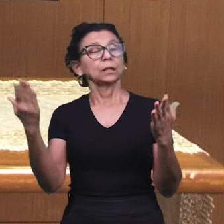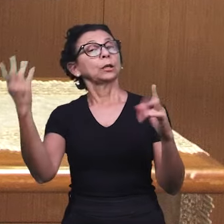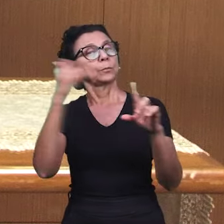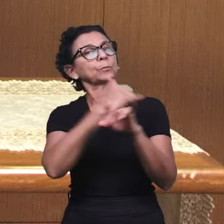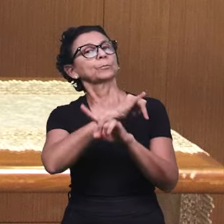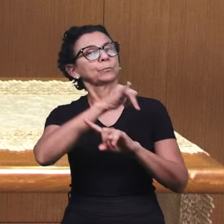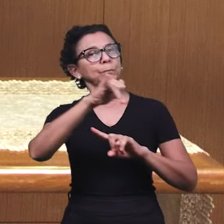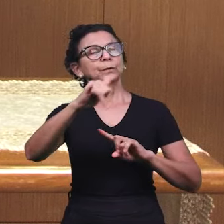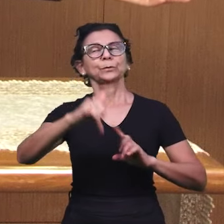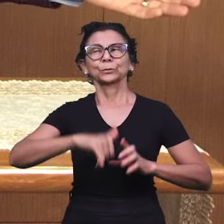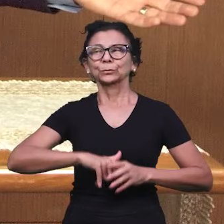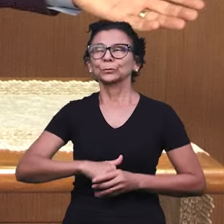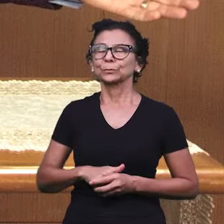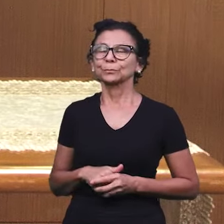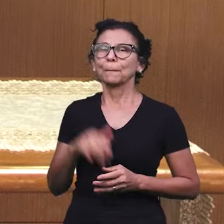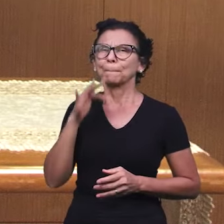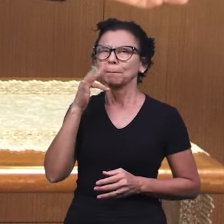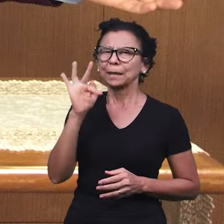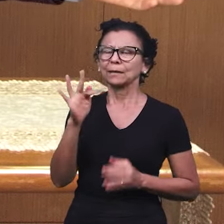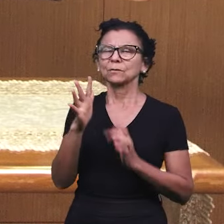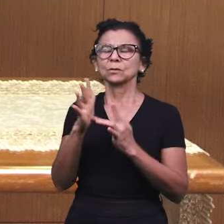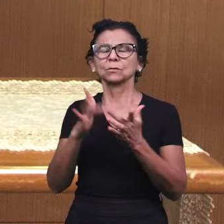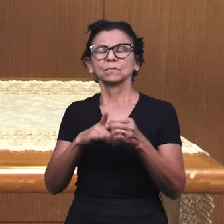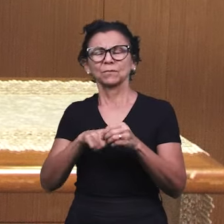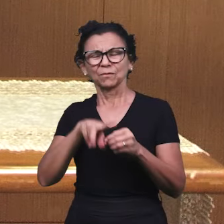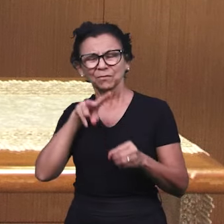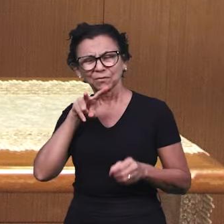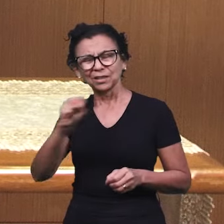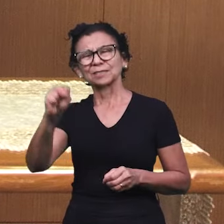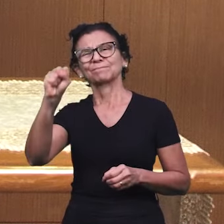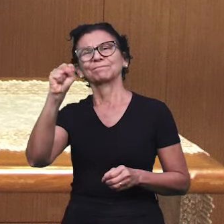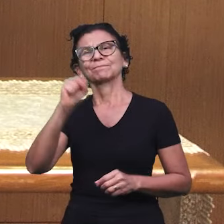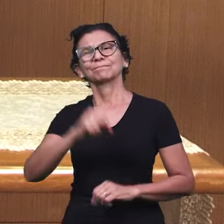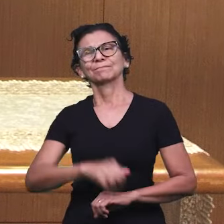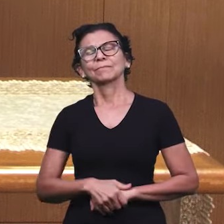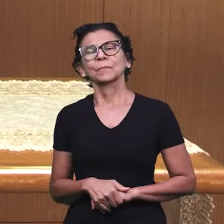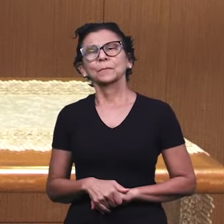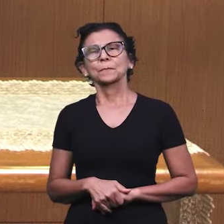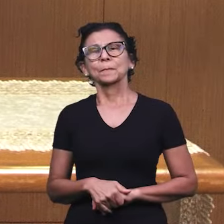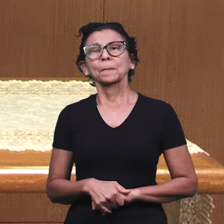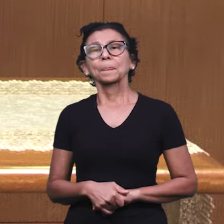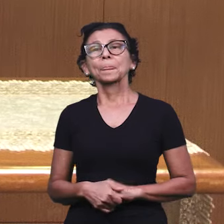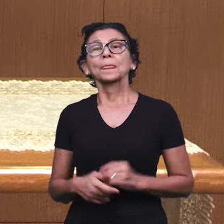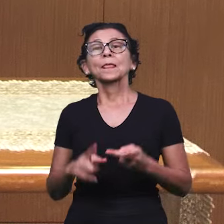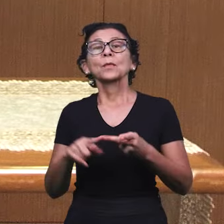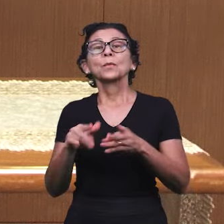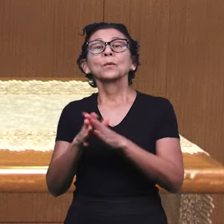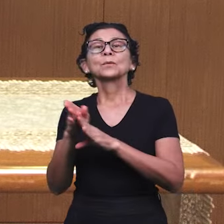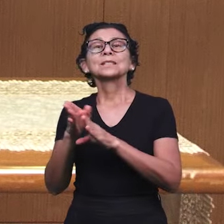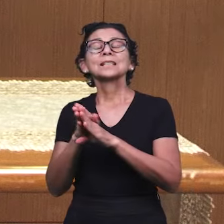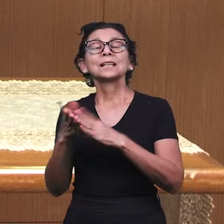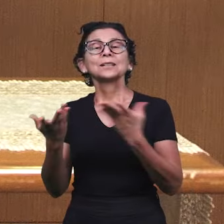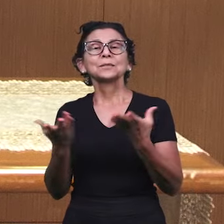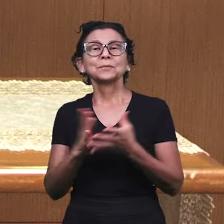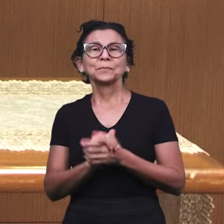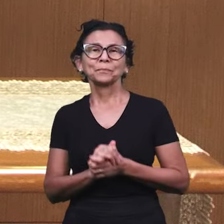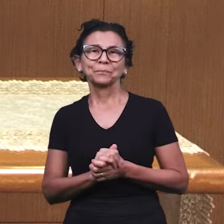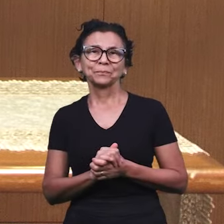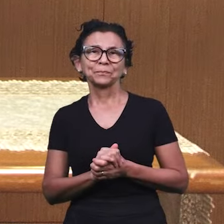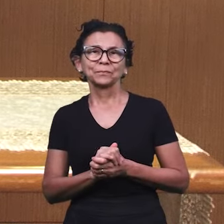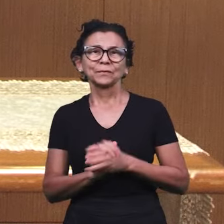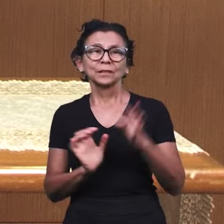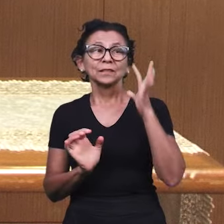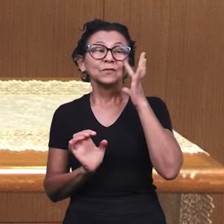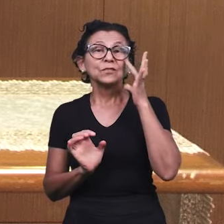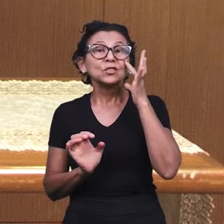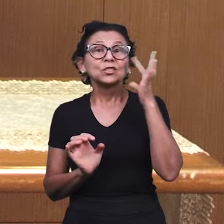profético. Breve, Jesus voltará. E agora, qual é o conselho? Guarda o que tens.